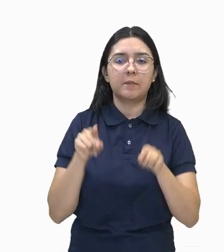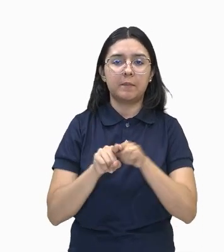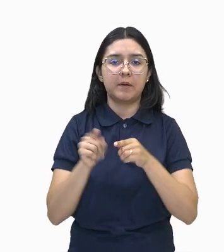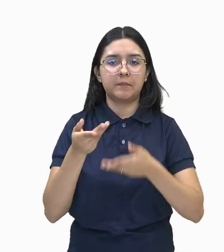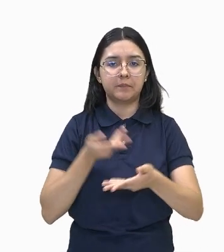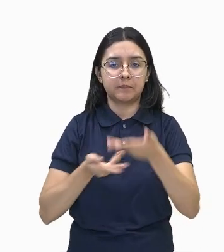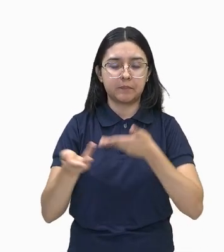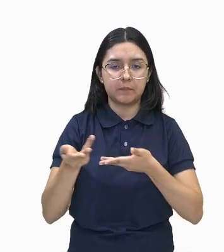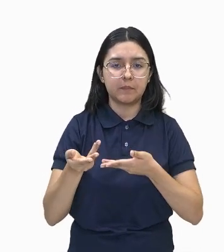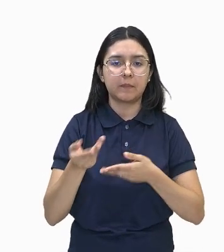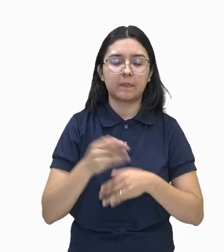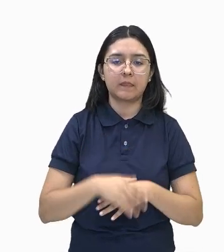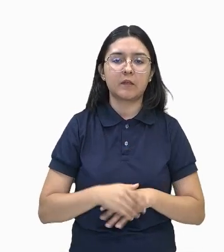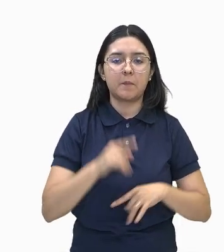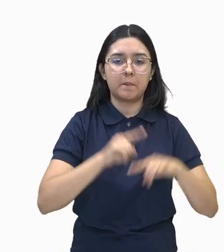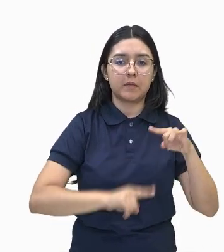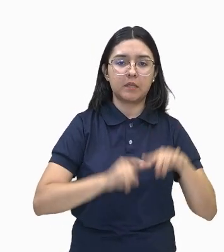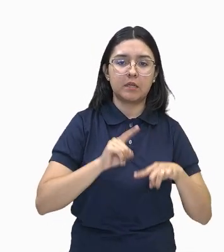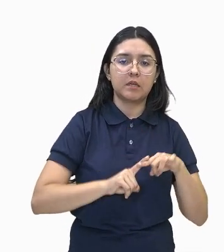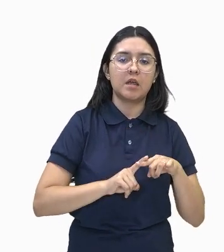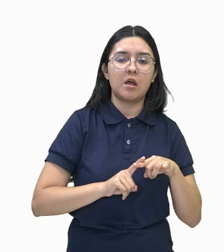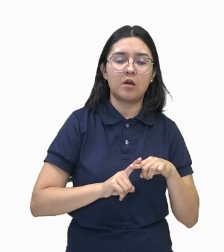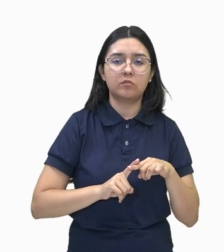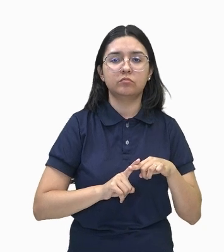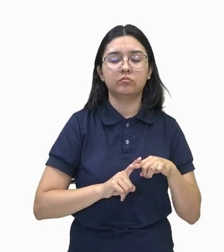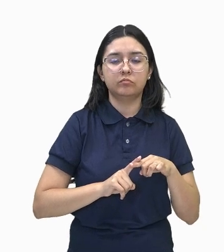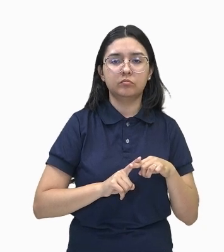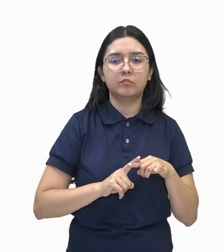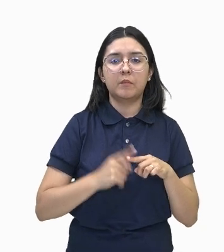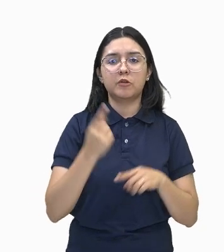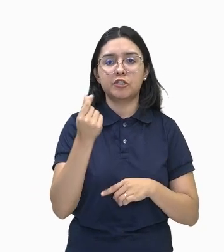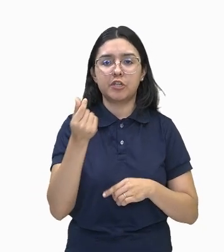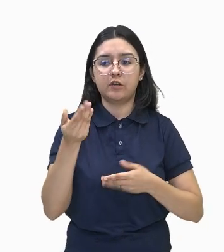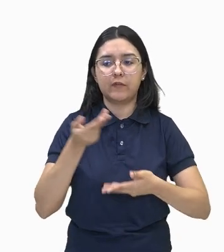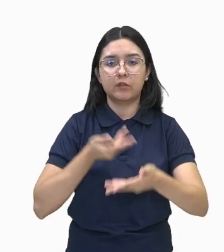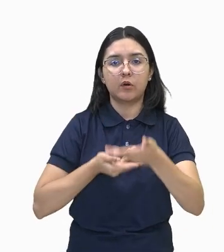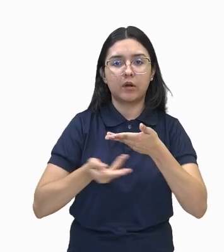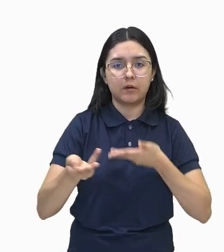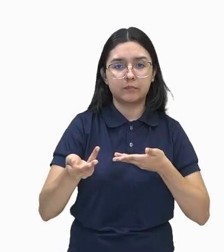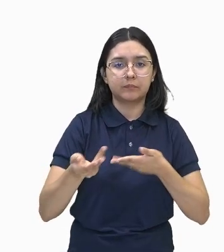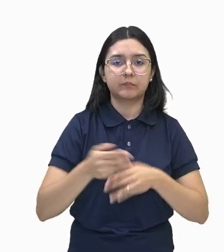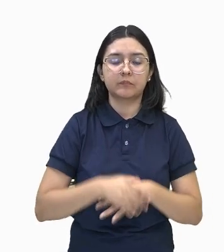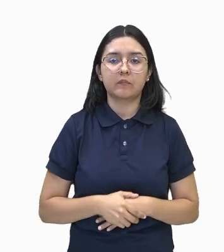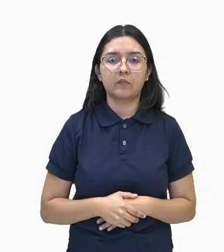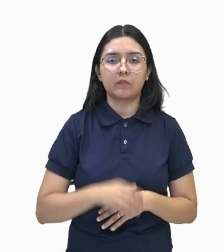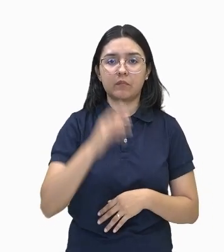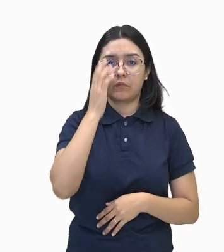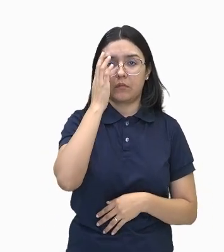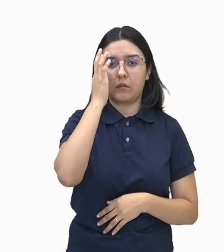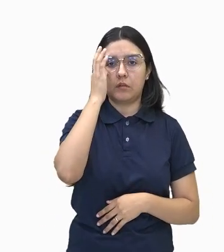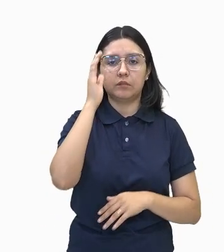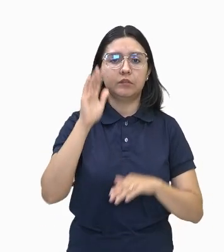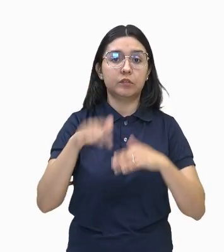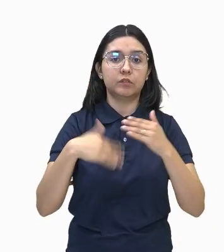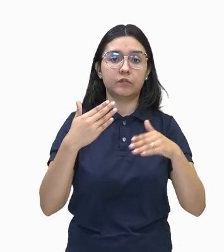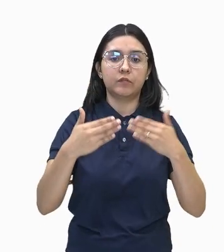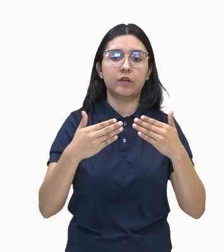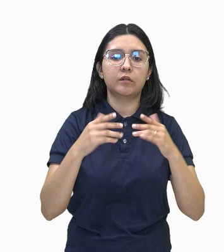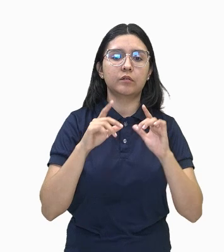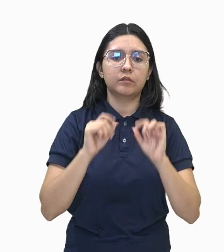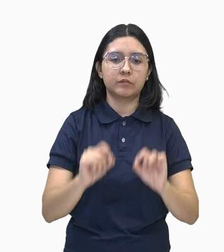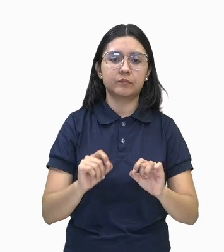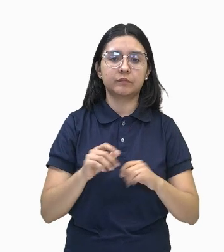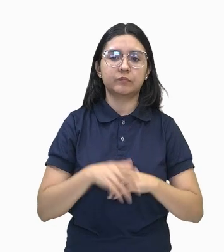as trocas de material, de objeto, de mercadoria por dinheiro, tá, gente? Elas se desenvolveram a partir